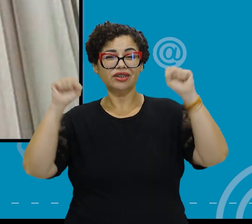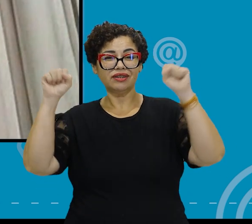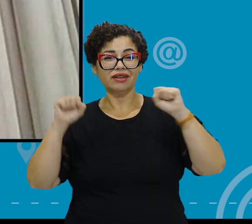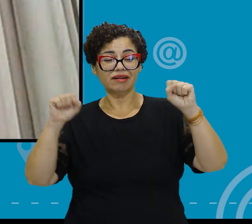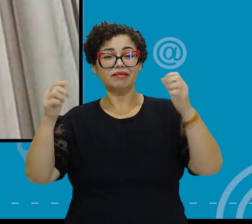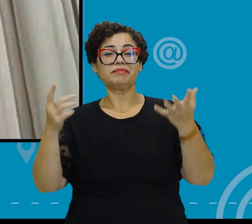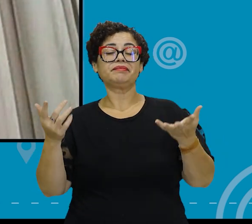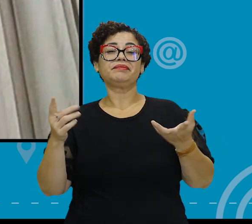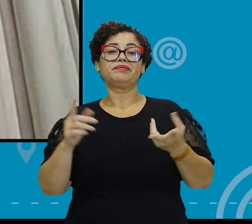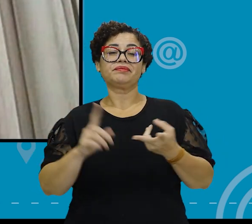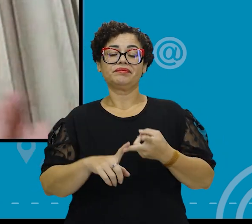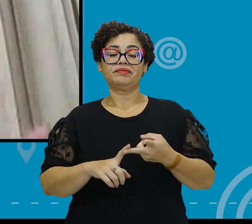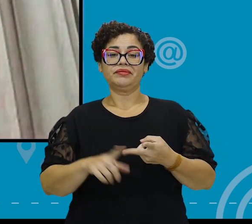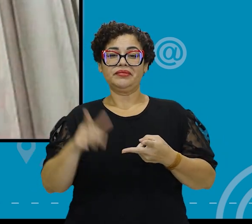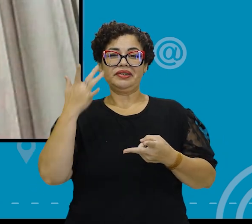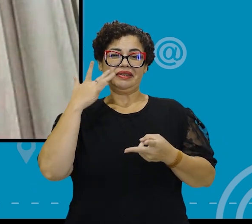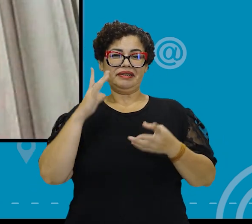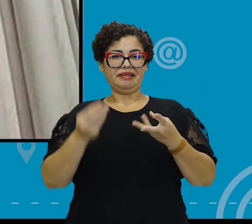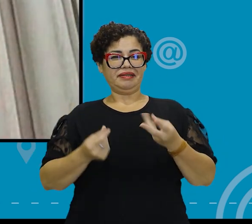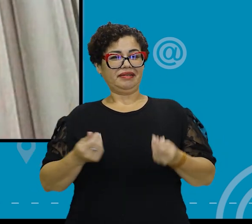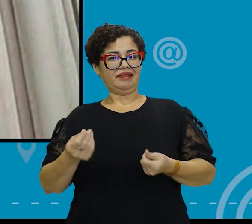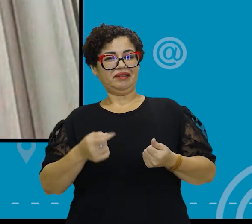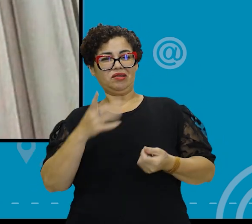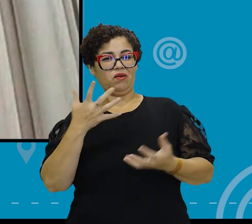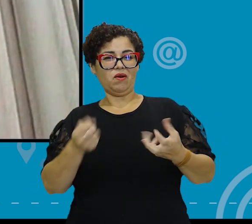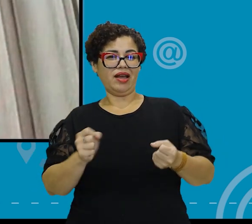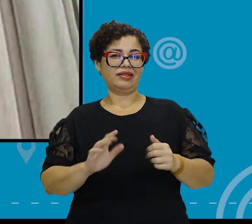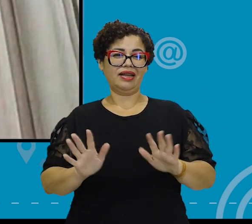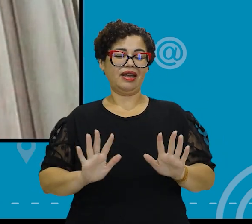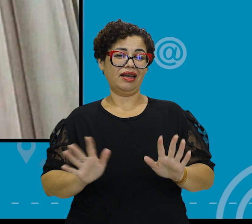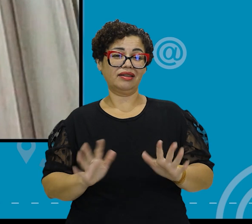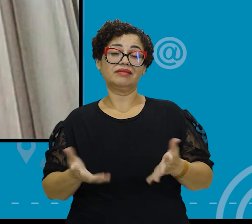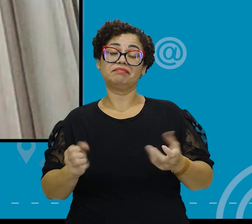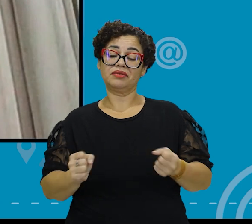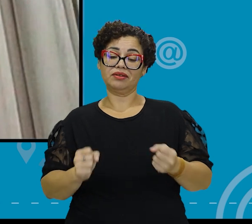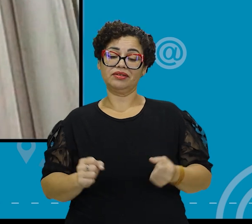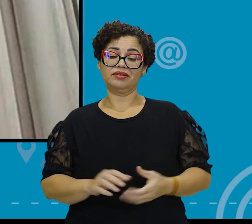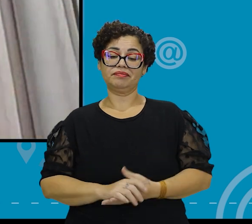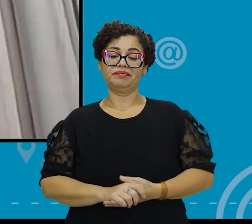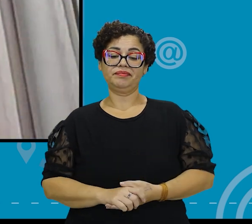ginástica, né? Existe um estranhamento e uma resistência, tá certo?